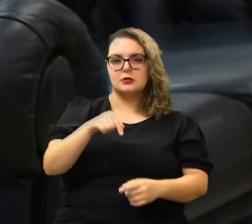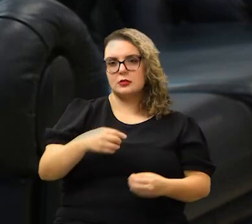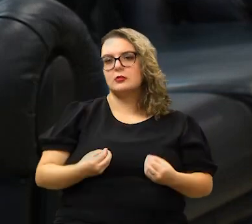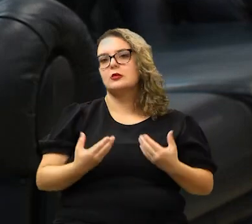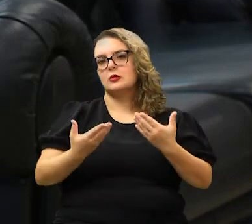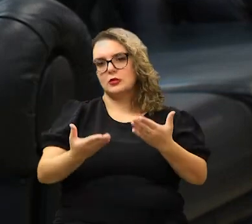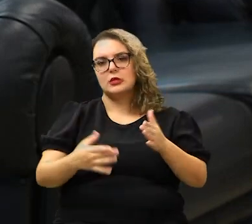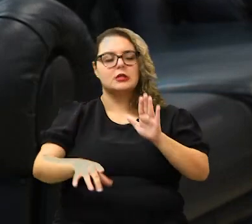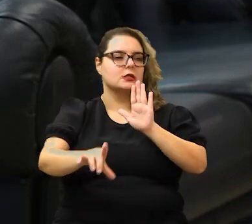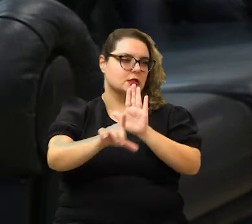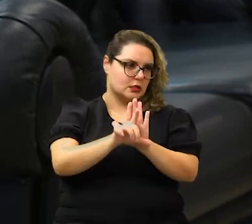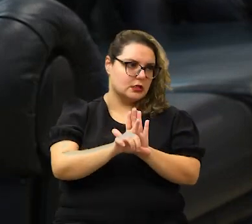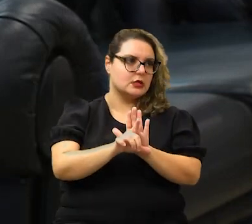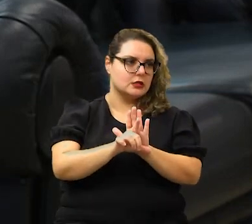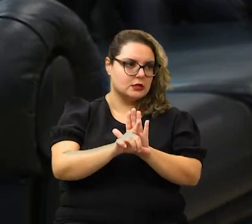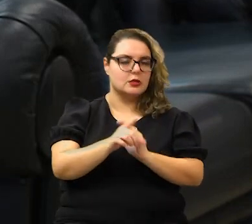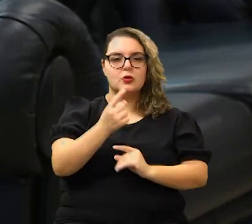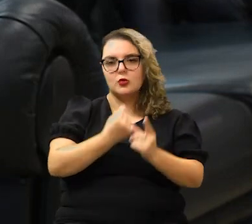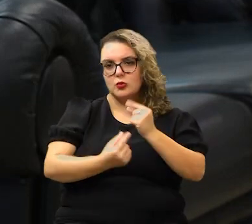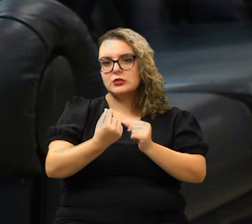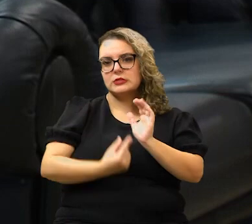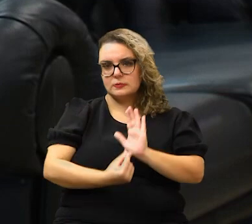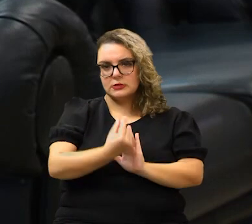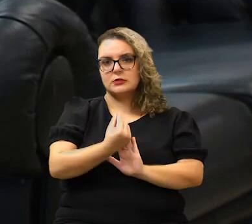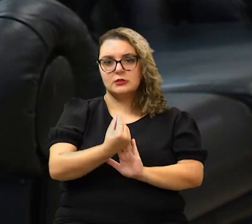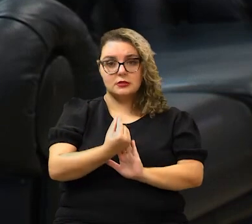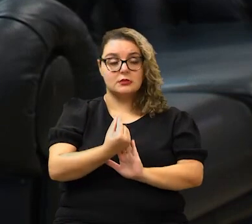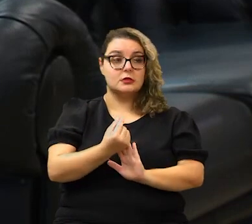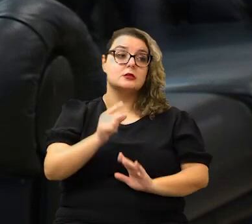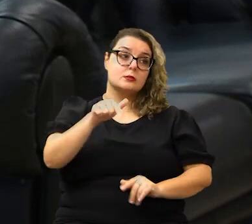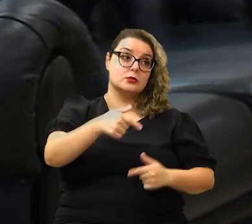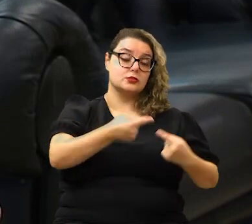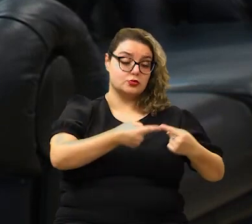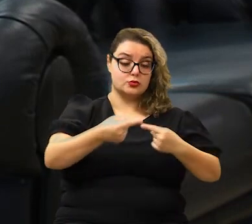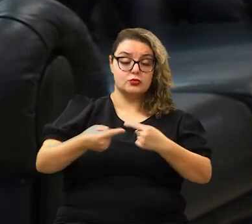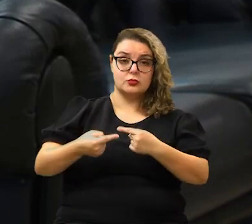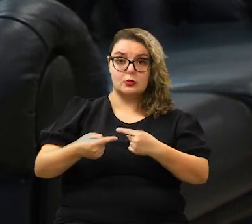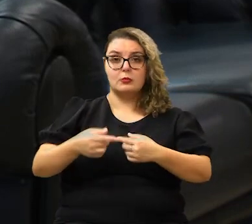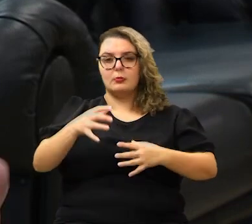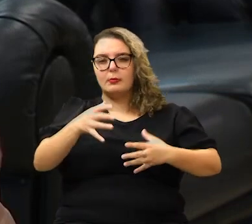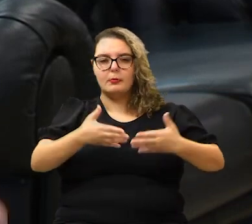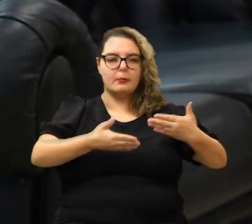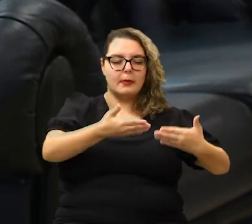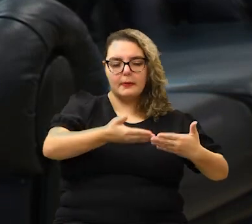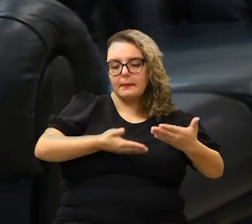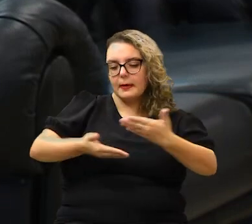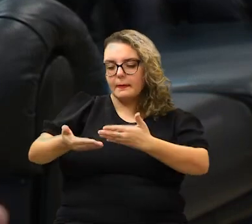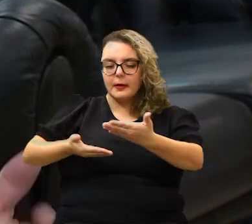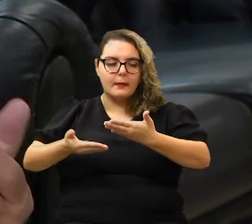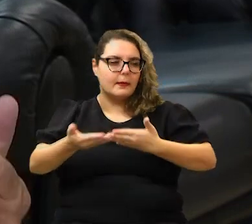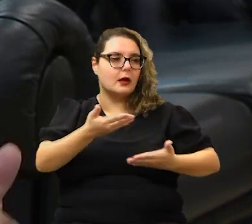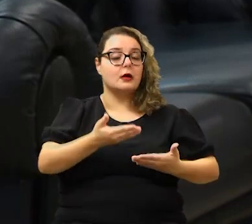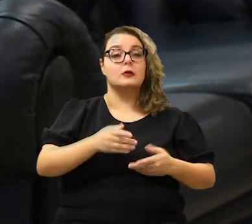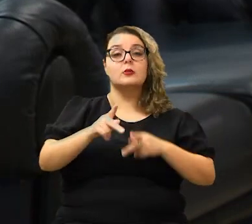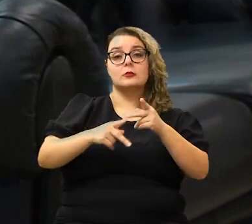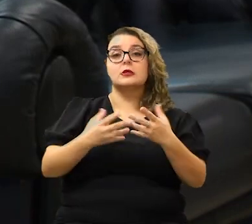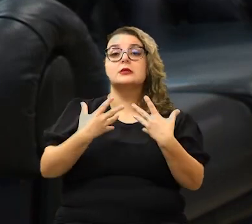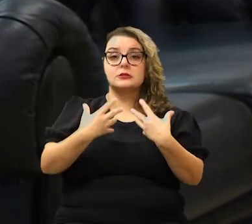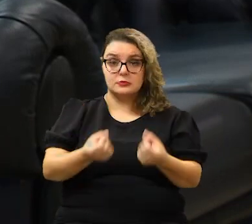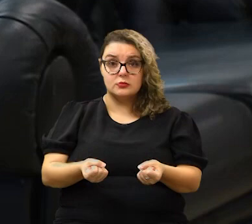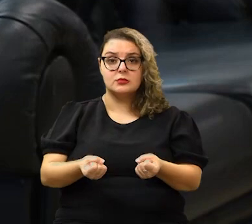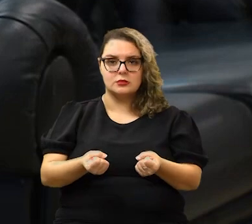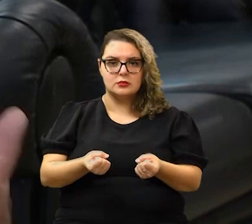isso que é colocado na lei orçamentária, que vai ser debatido, discutido, a população participando,